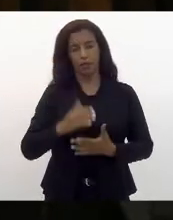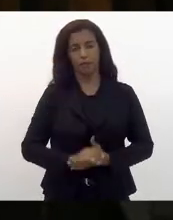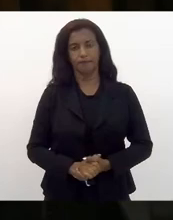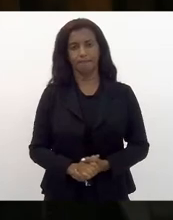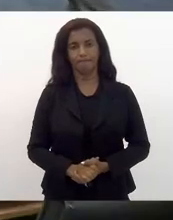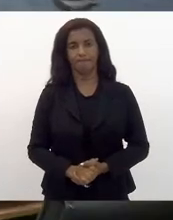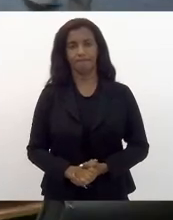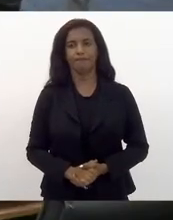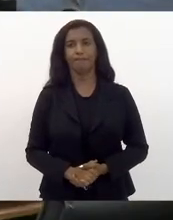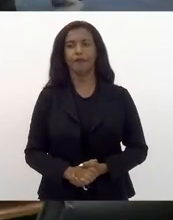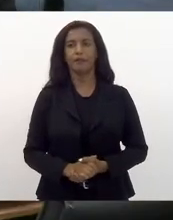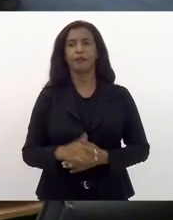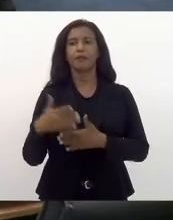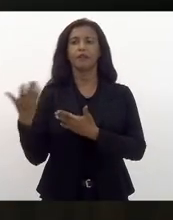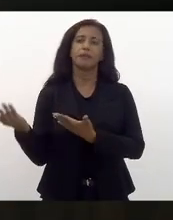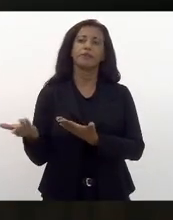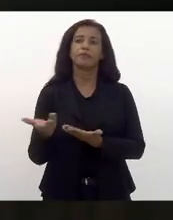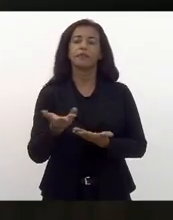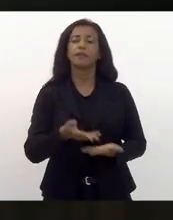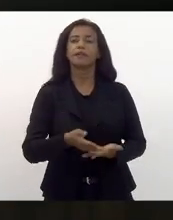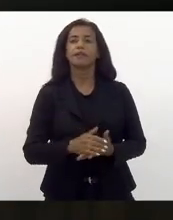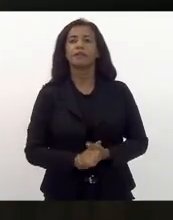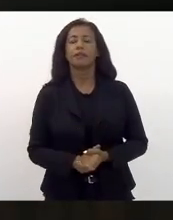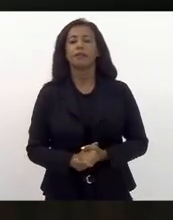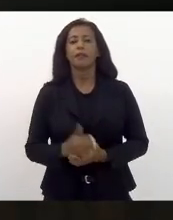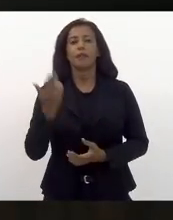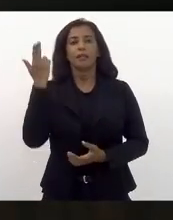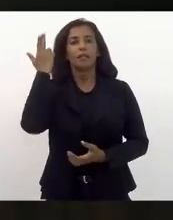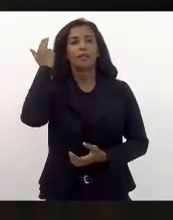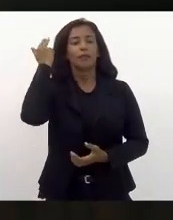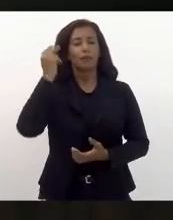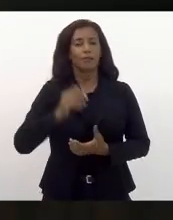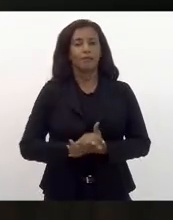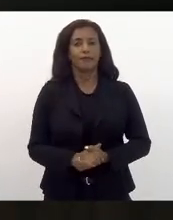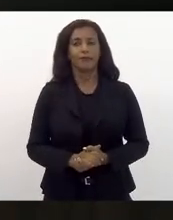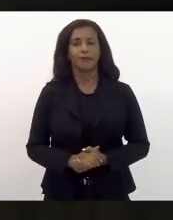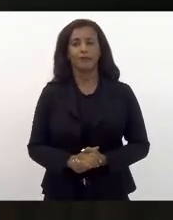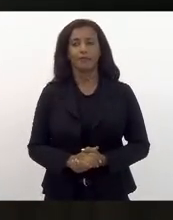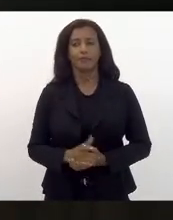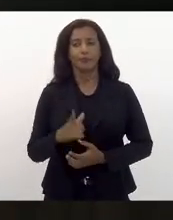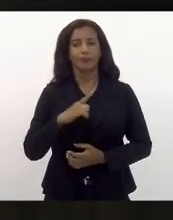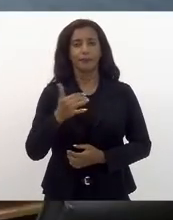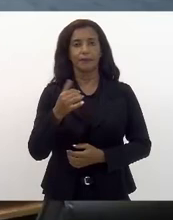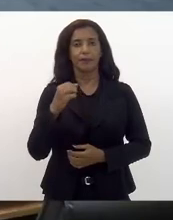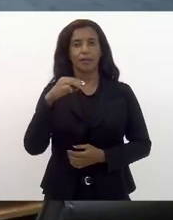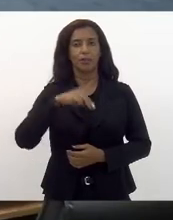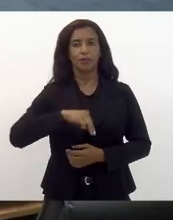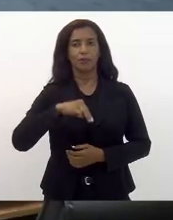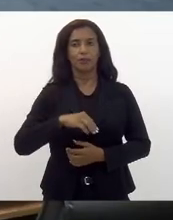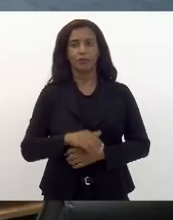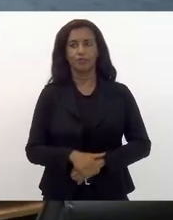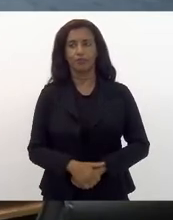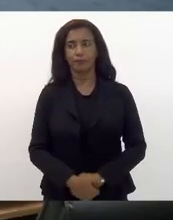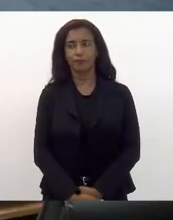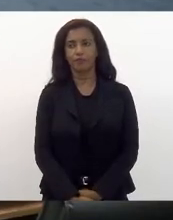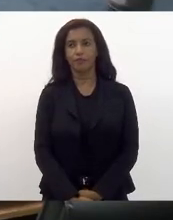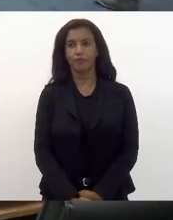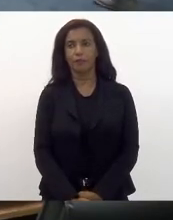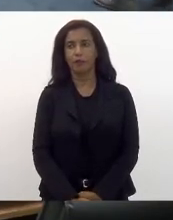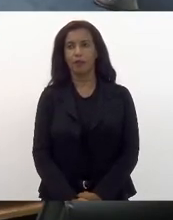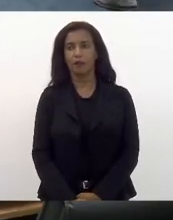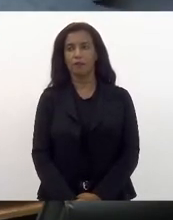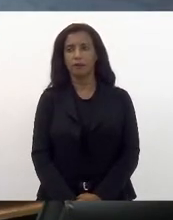Presidente Praça moradores clique ao Nobre Deputado Aliomar Coelho você vê se responde 10 minutos no tempo regimental